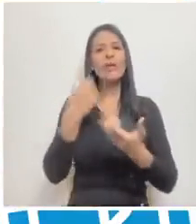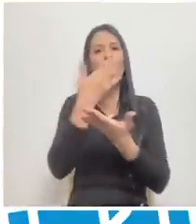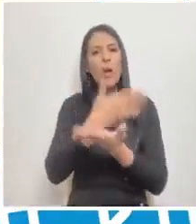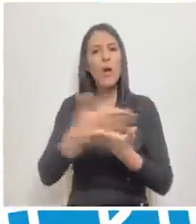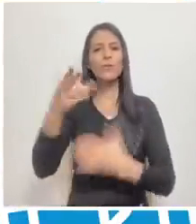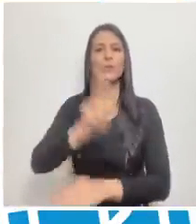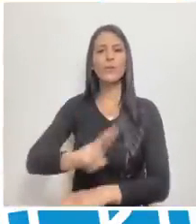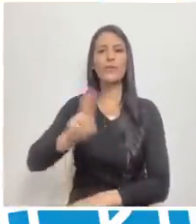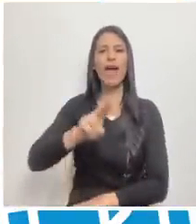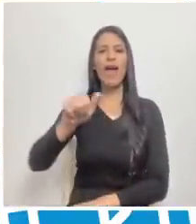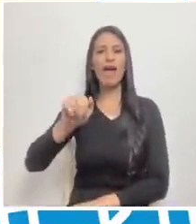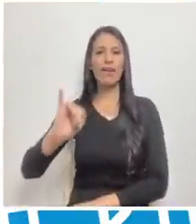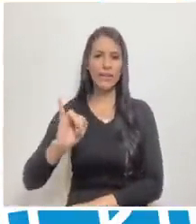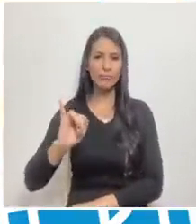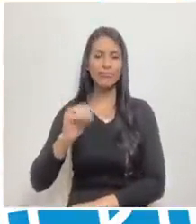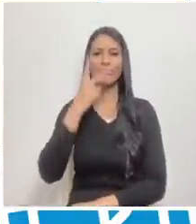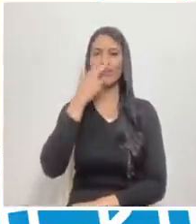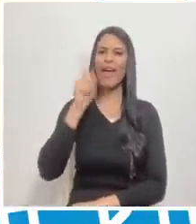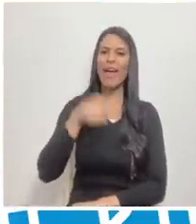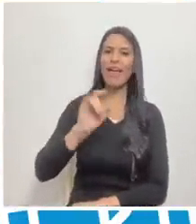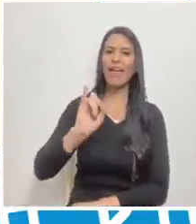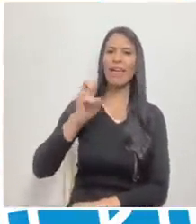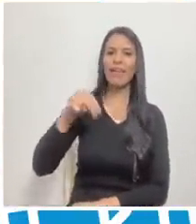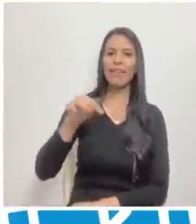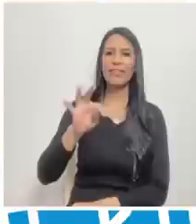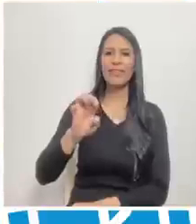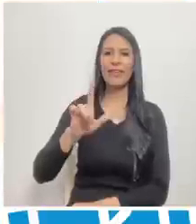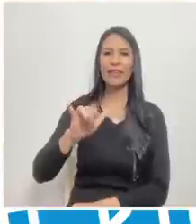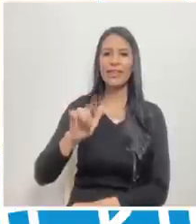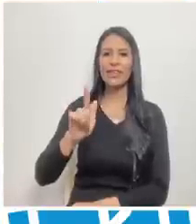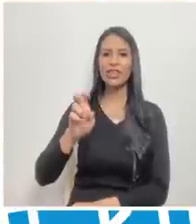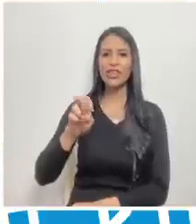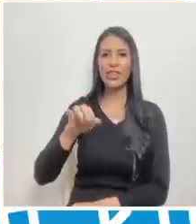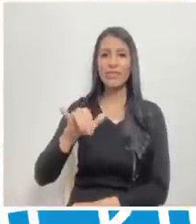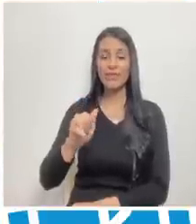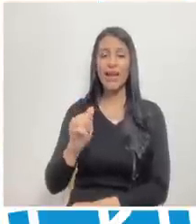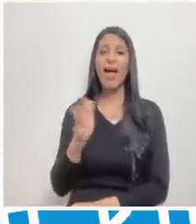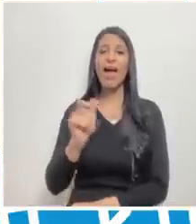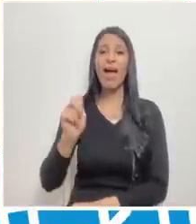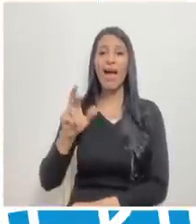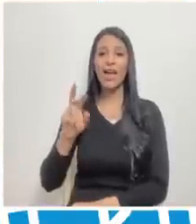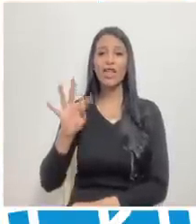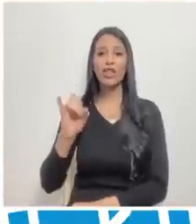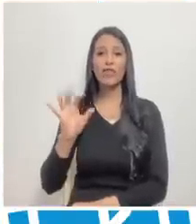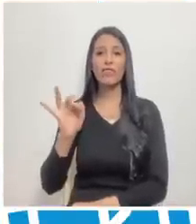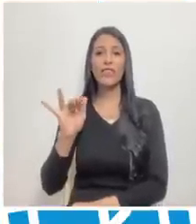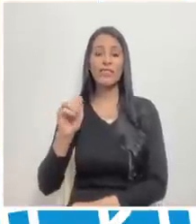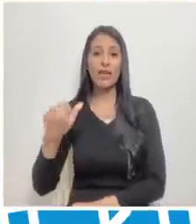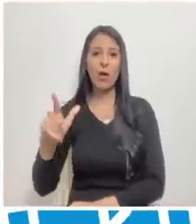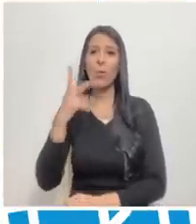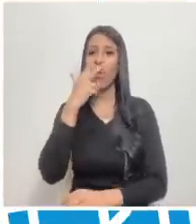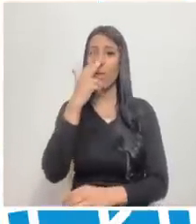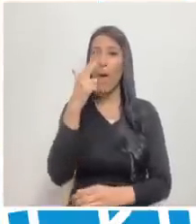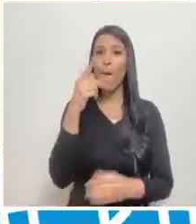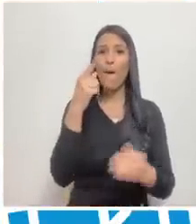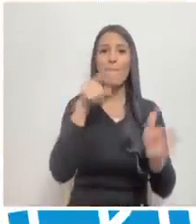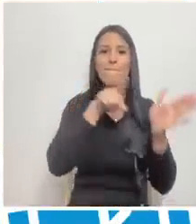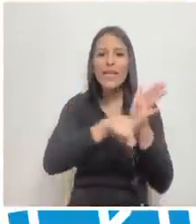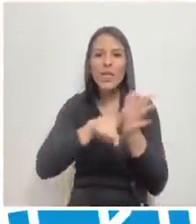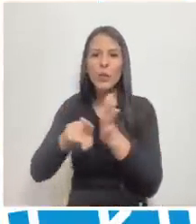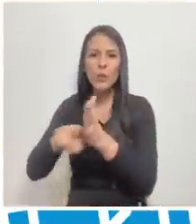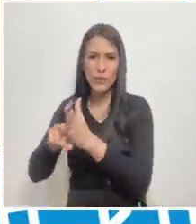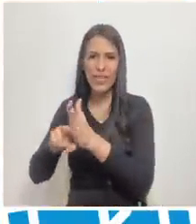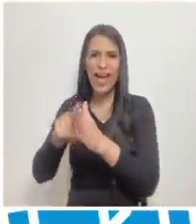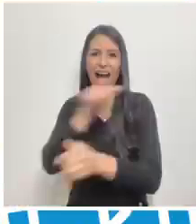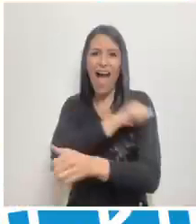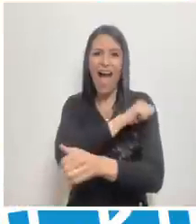que o aluno possa ter provas, questões diferentes e possa responder a partir